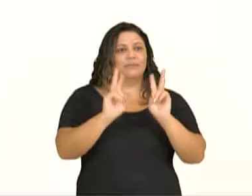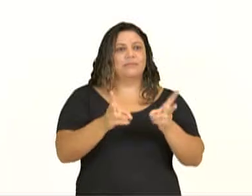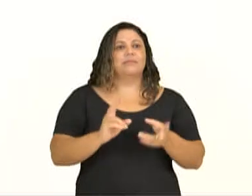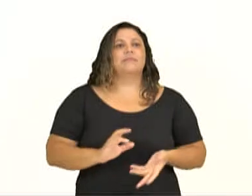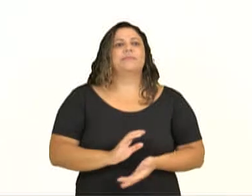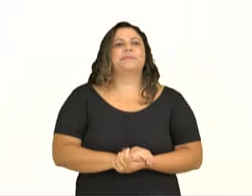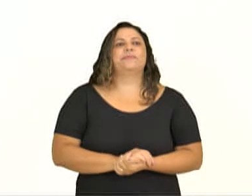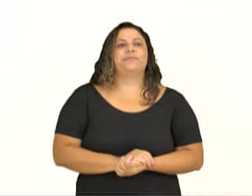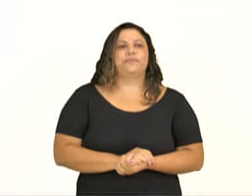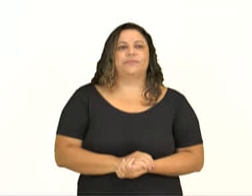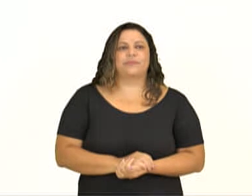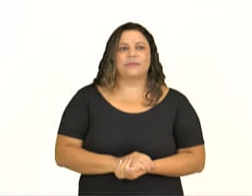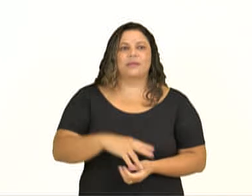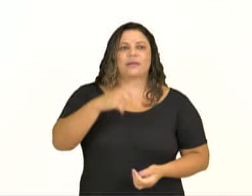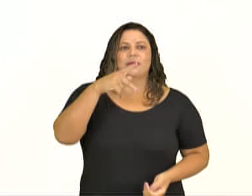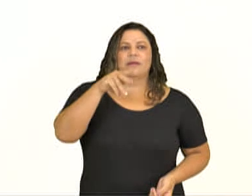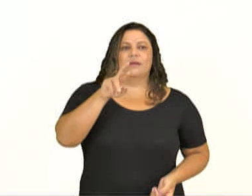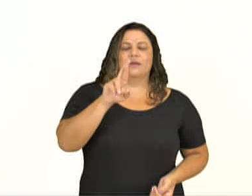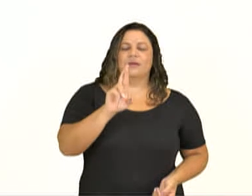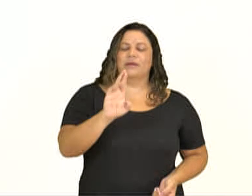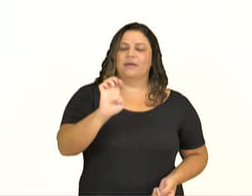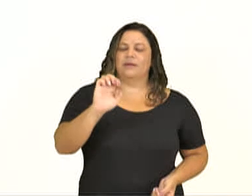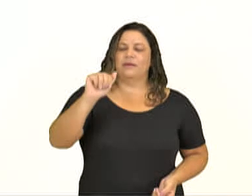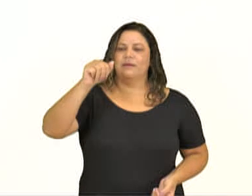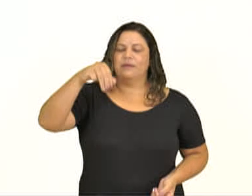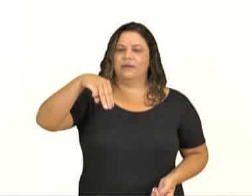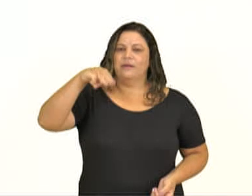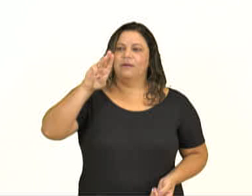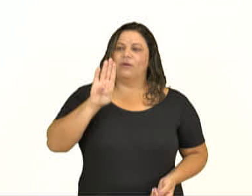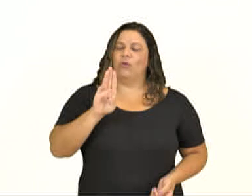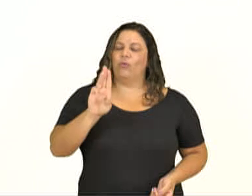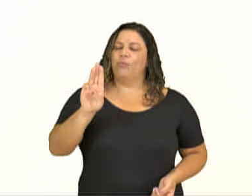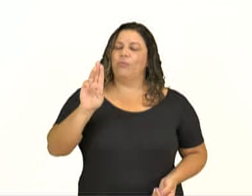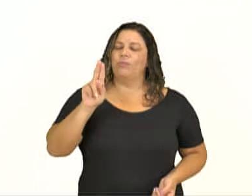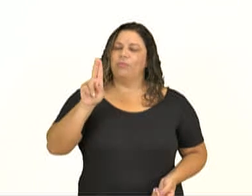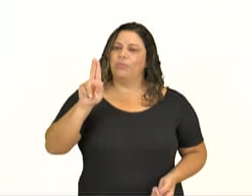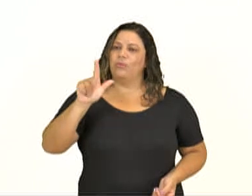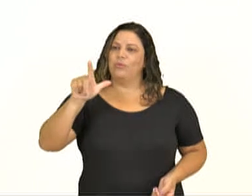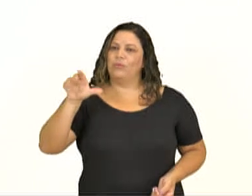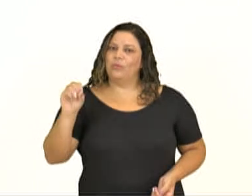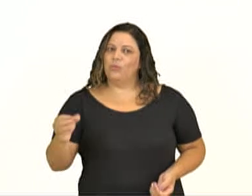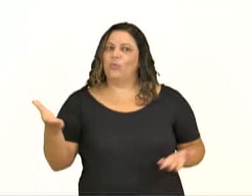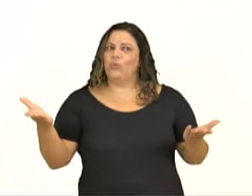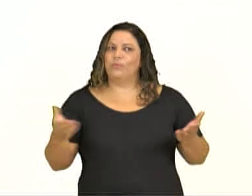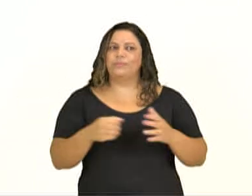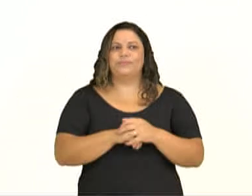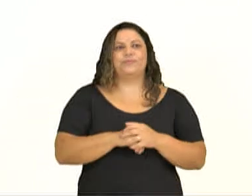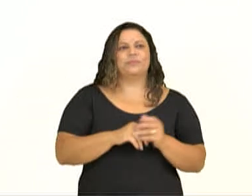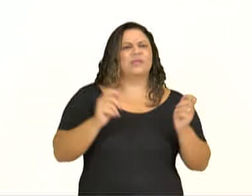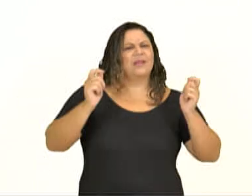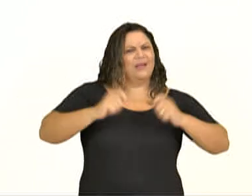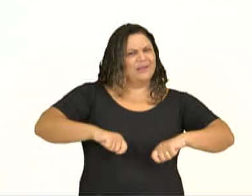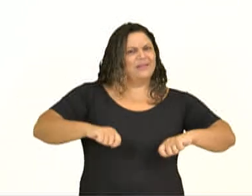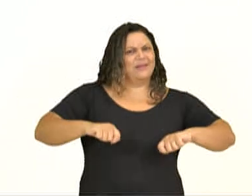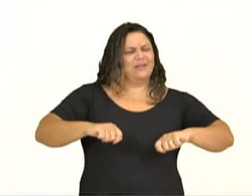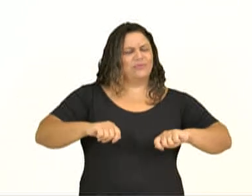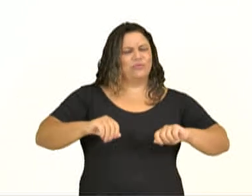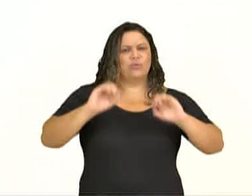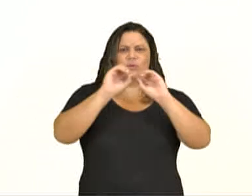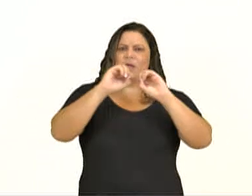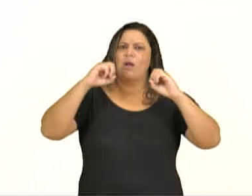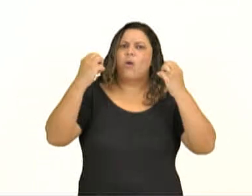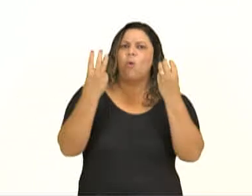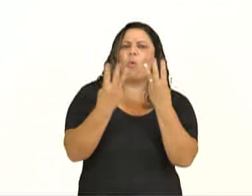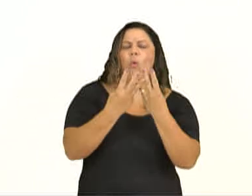preâmbulo. Então, ainda no preâmbulo da Declaração Universal dos Direitos Humanos, consta que considerando que os